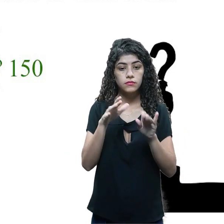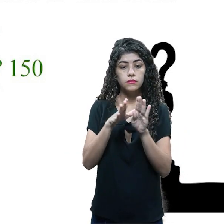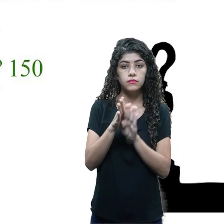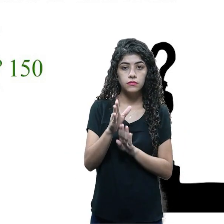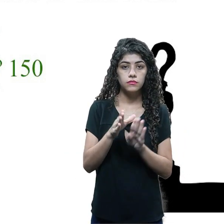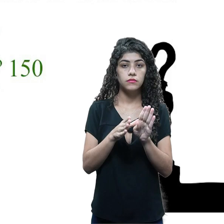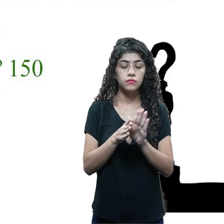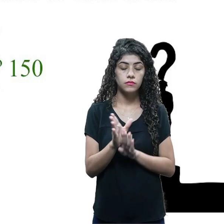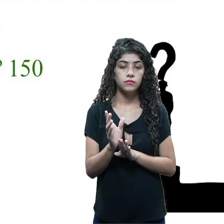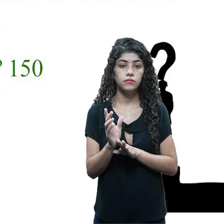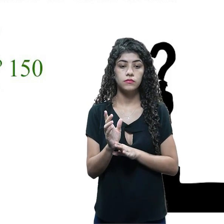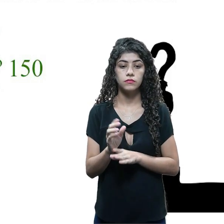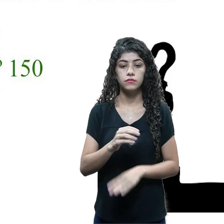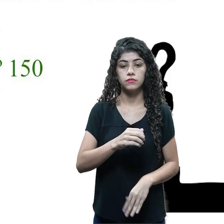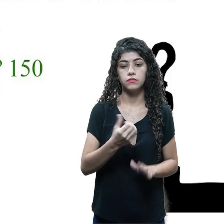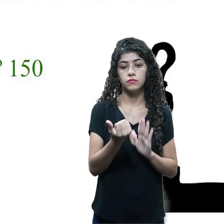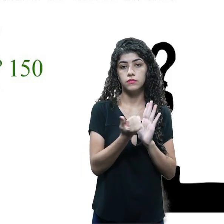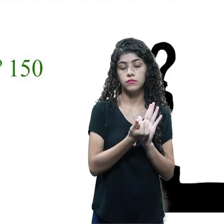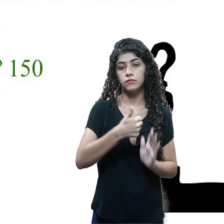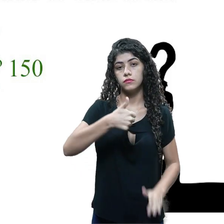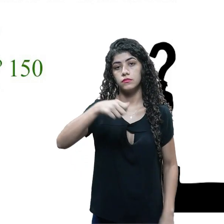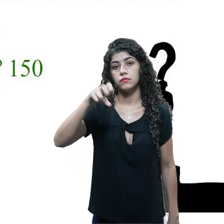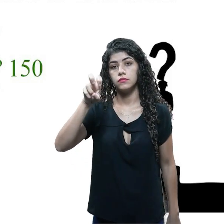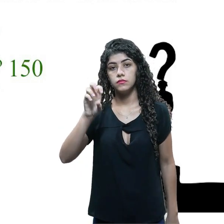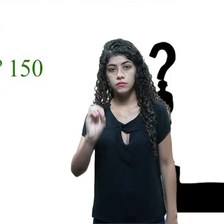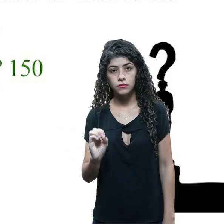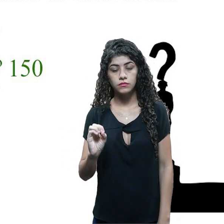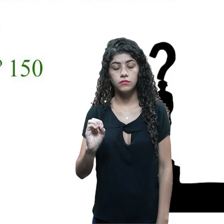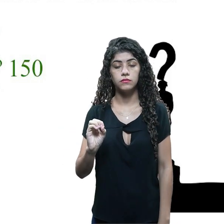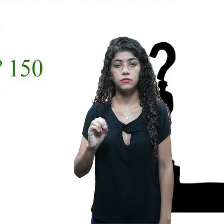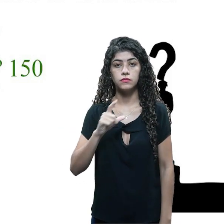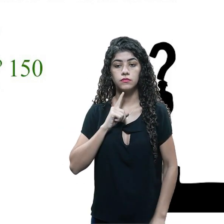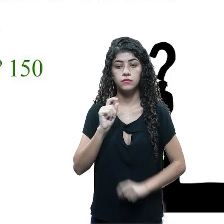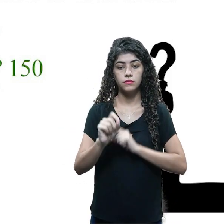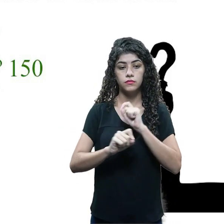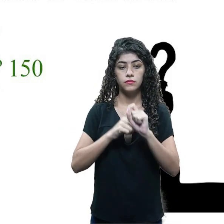Instrução Normativa de Prestação de Contas, número 150, que essa é